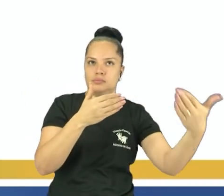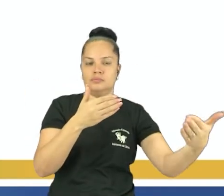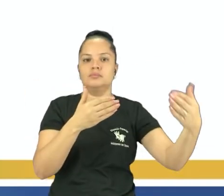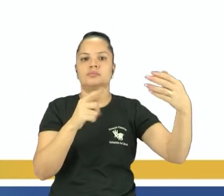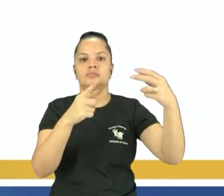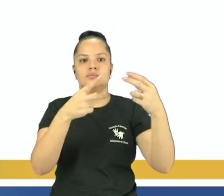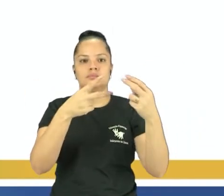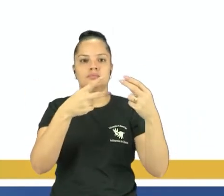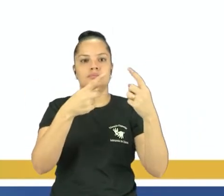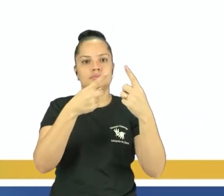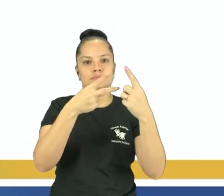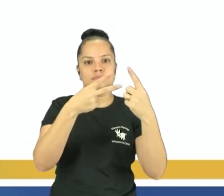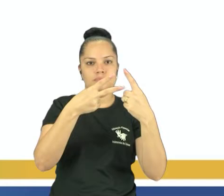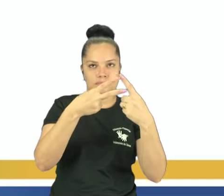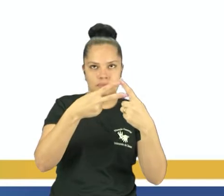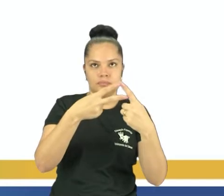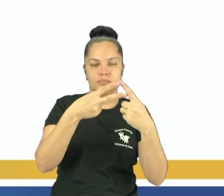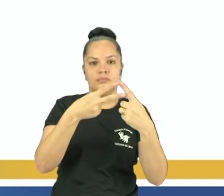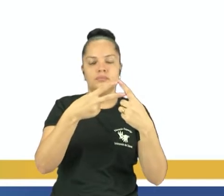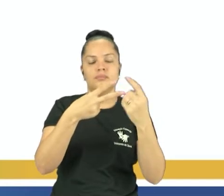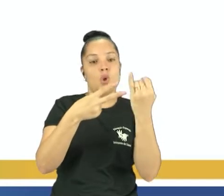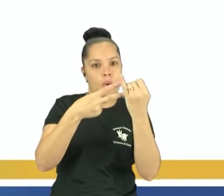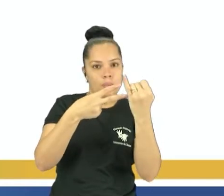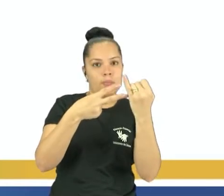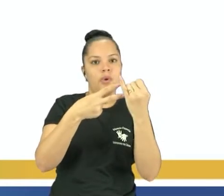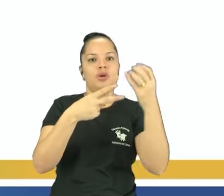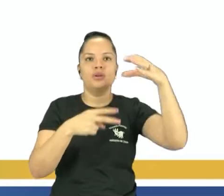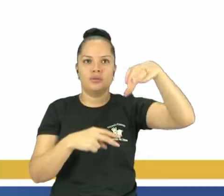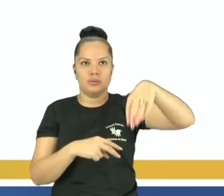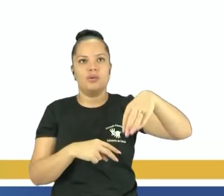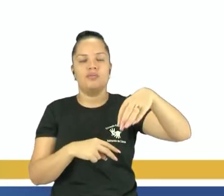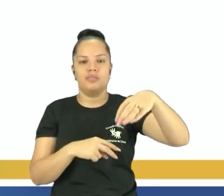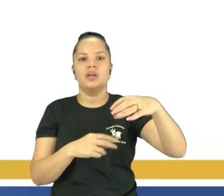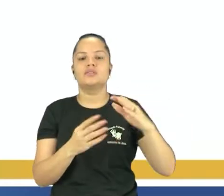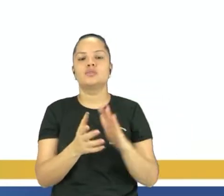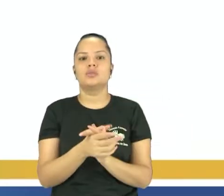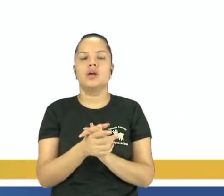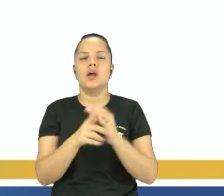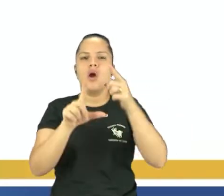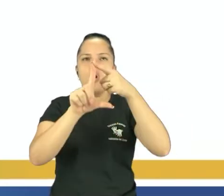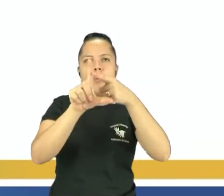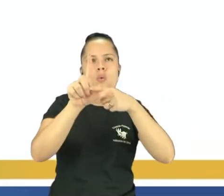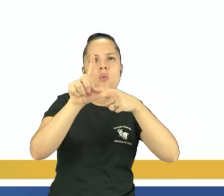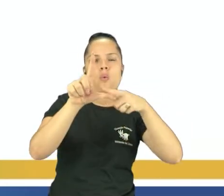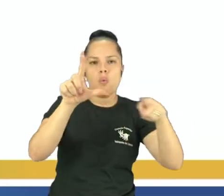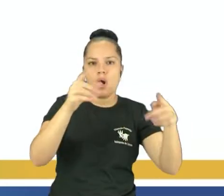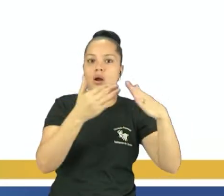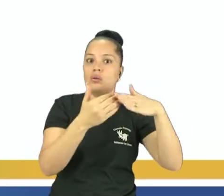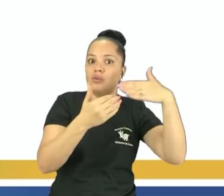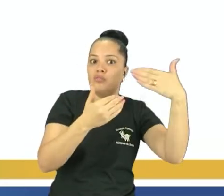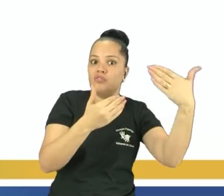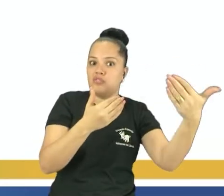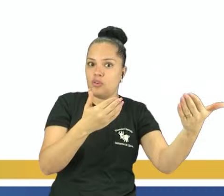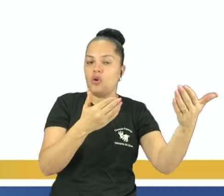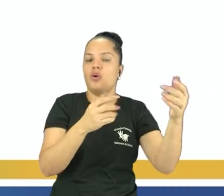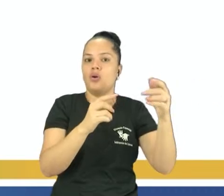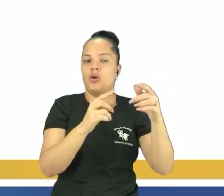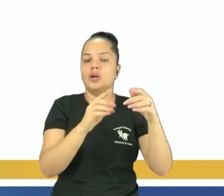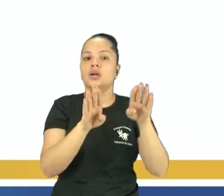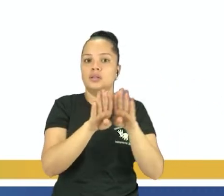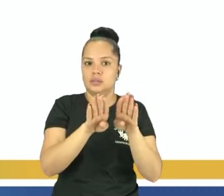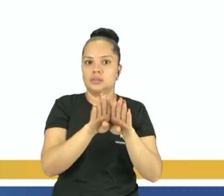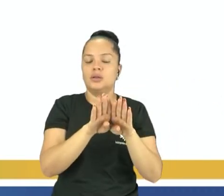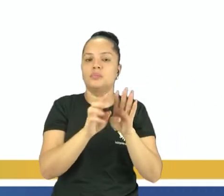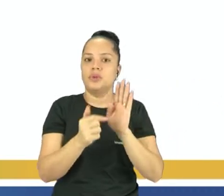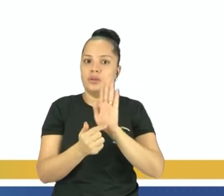polígono convexo. Observe que um ângulo externo, gente, vai ser aquela abertura, né, entre o prolongamento de um lado de um polígono e o lado